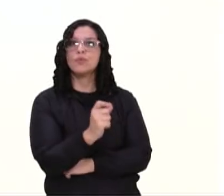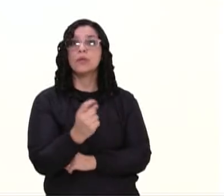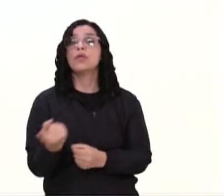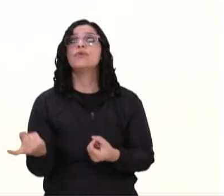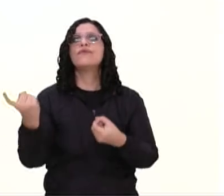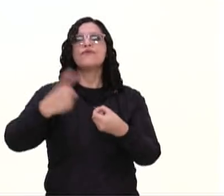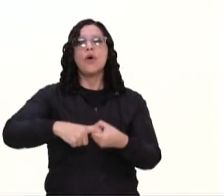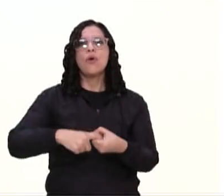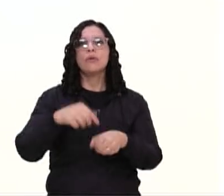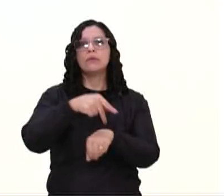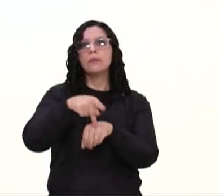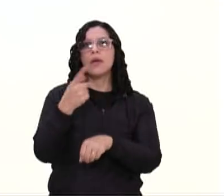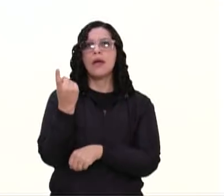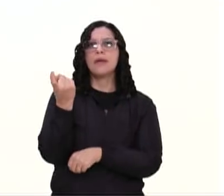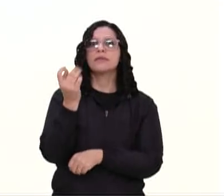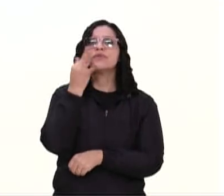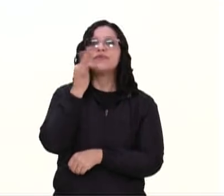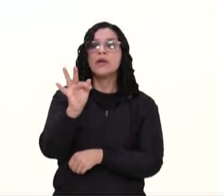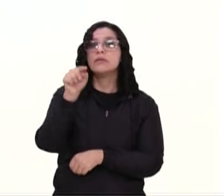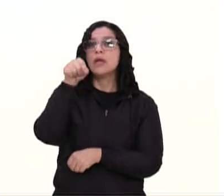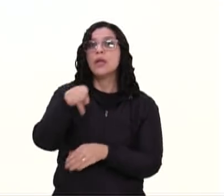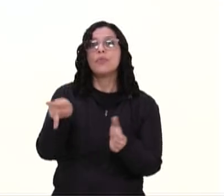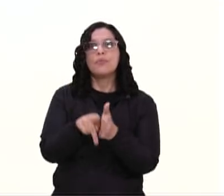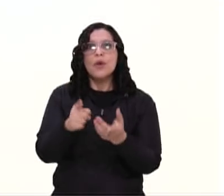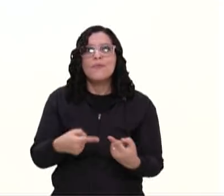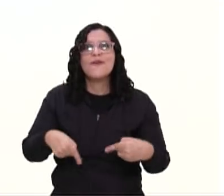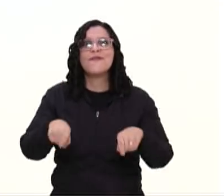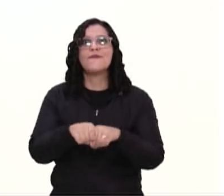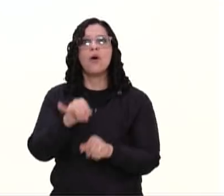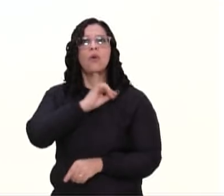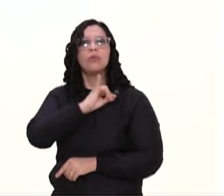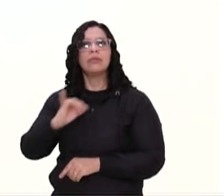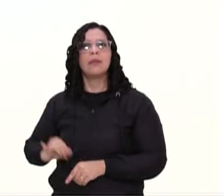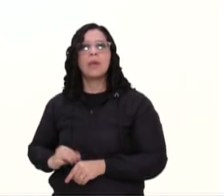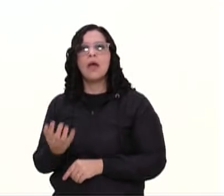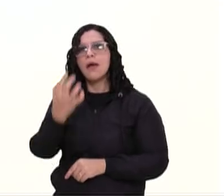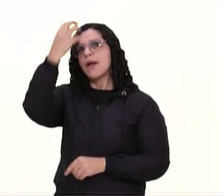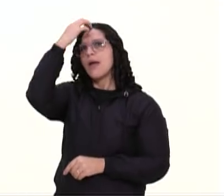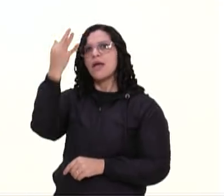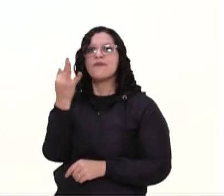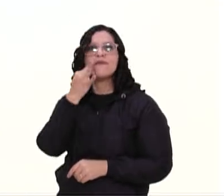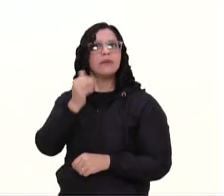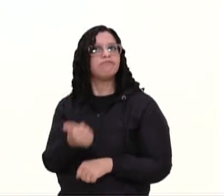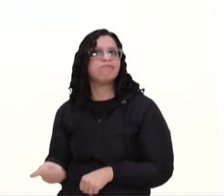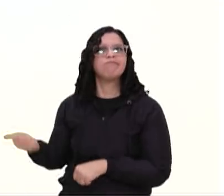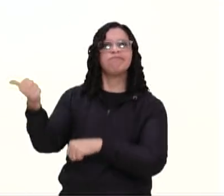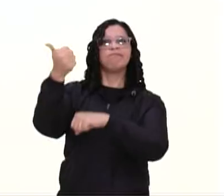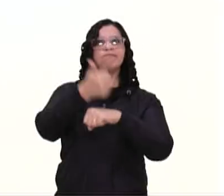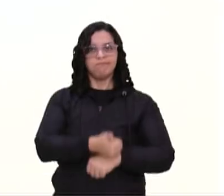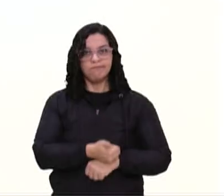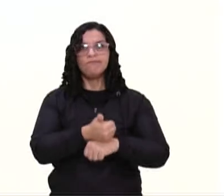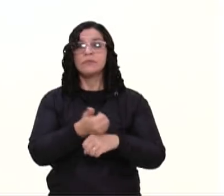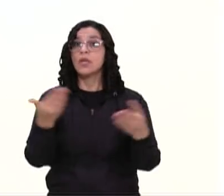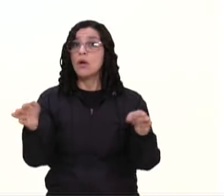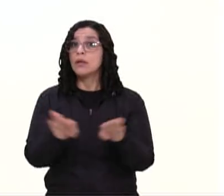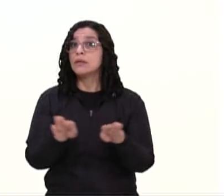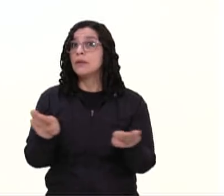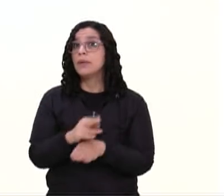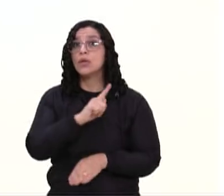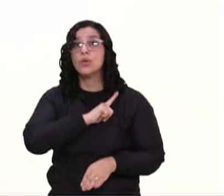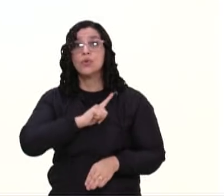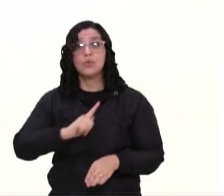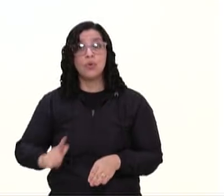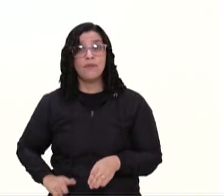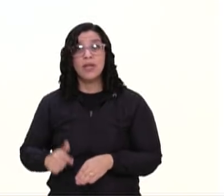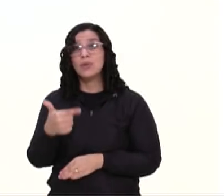à França. E lá ele é levado de novo a ser imperador da França. Ele assume o poder no governo que vai ficar conhecido como governo